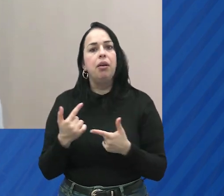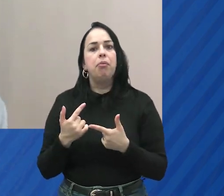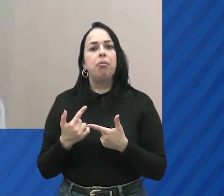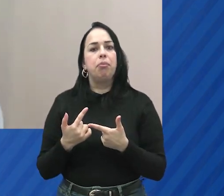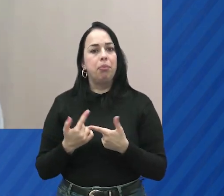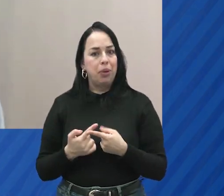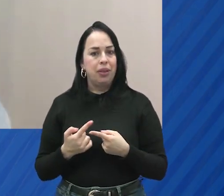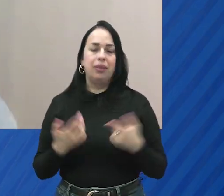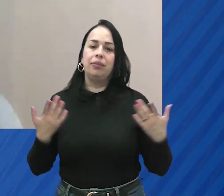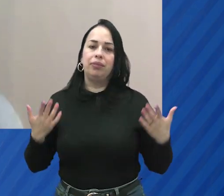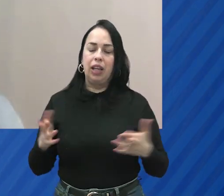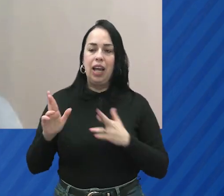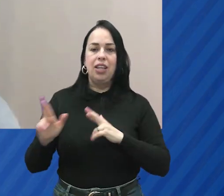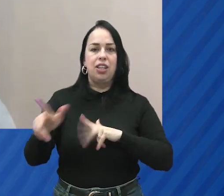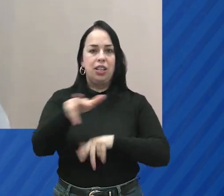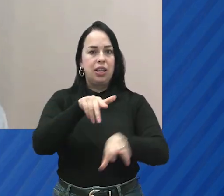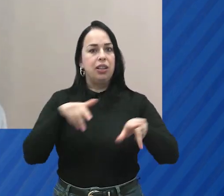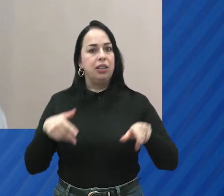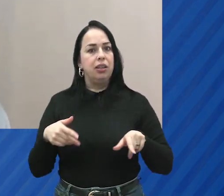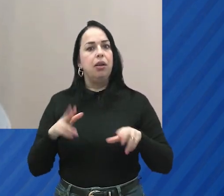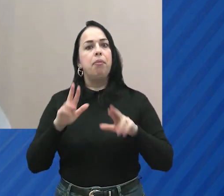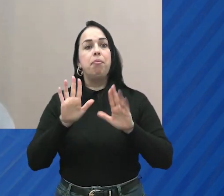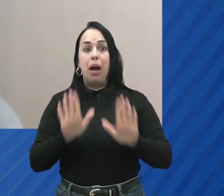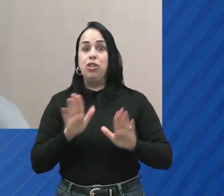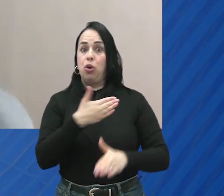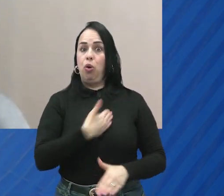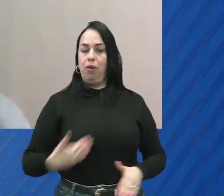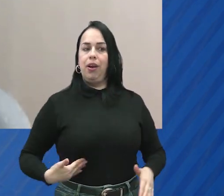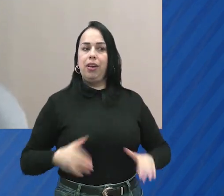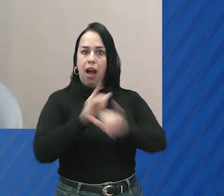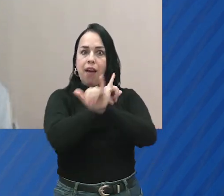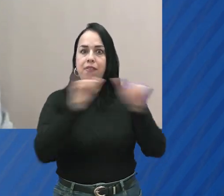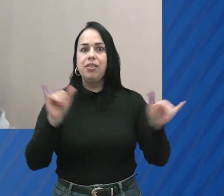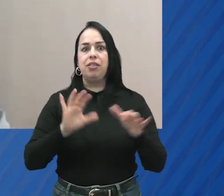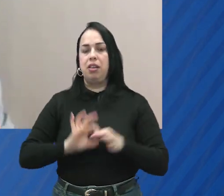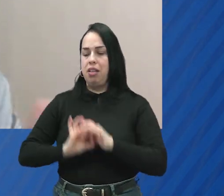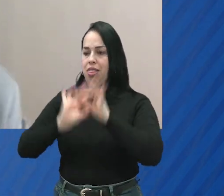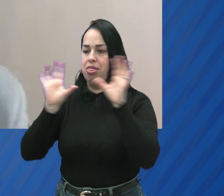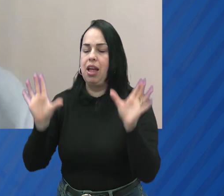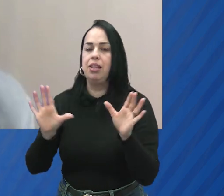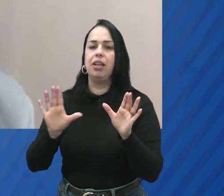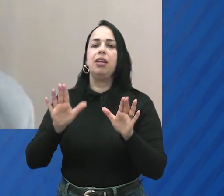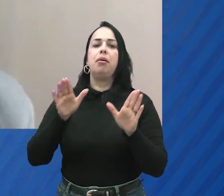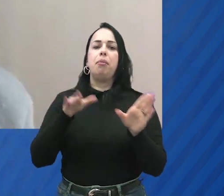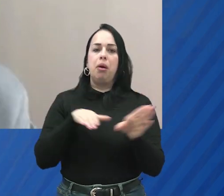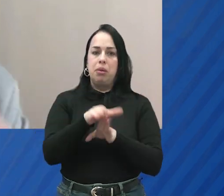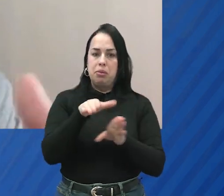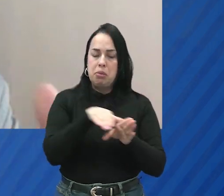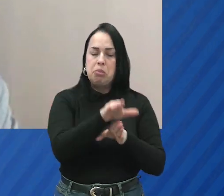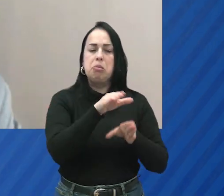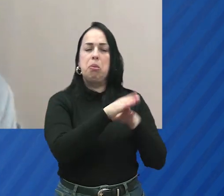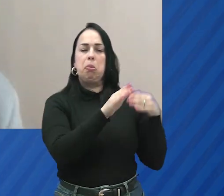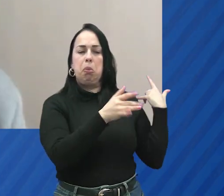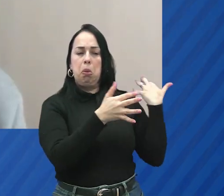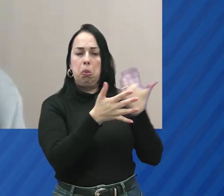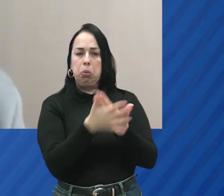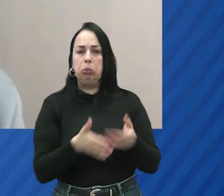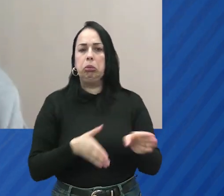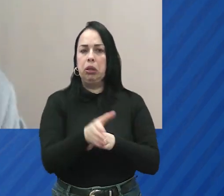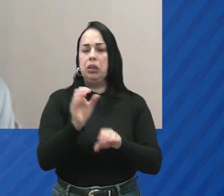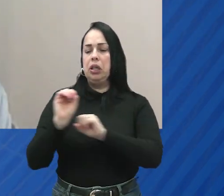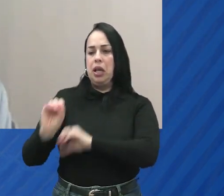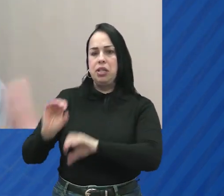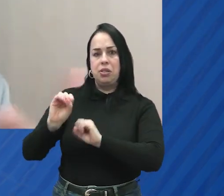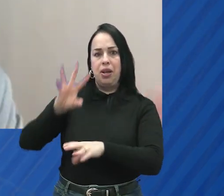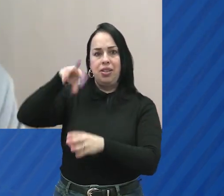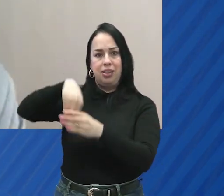social devido a uma afirmação religiosa. E isso é o Estado que garante, ou seja, uma política educacional que está sendo feita nessas últimas